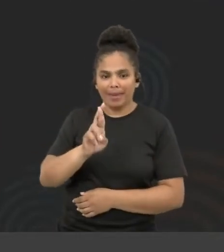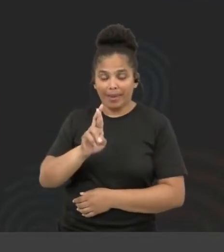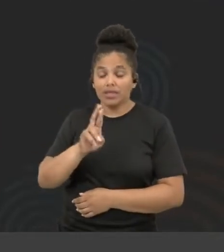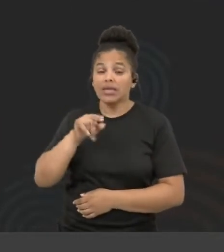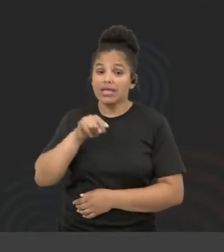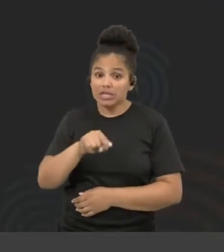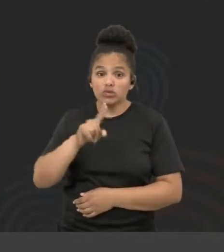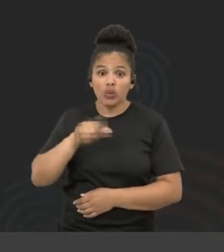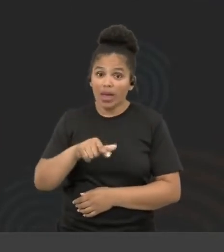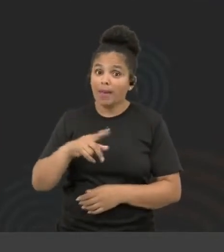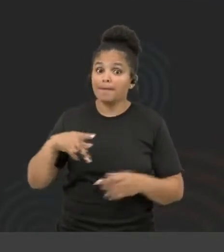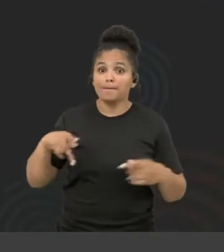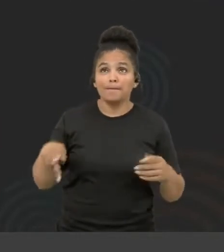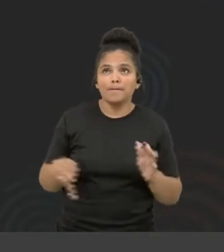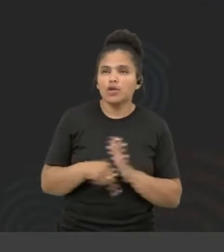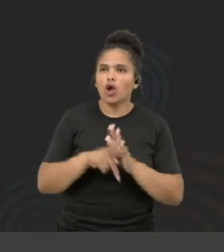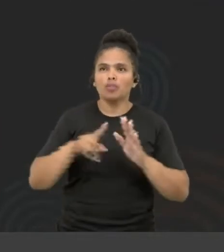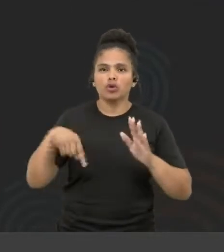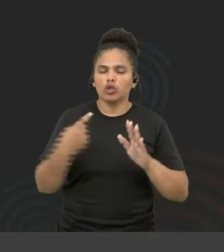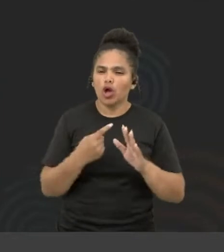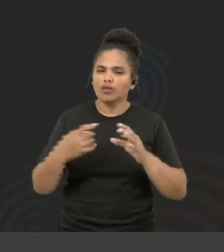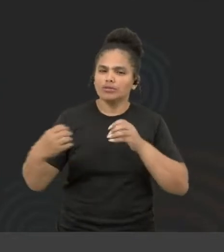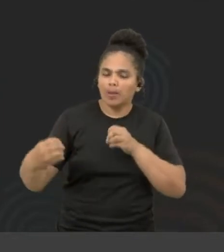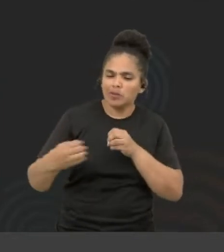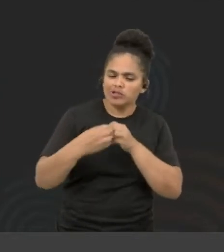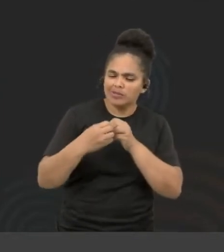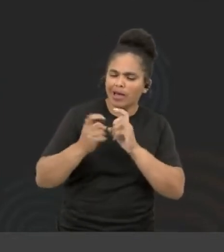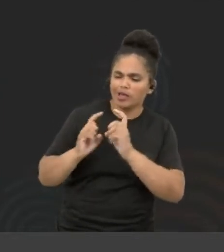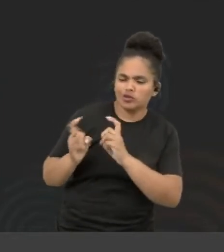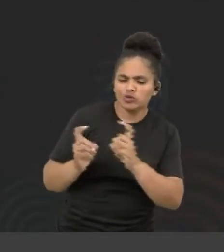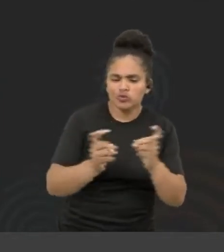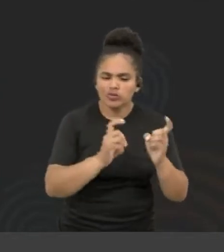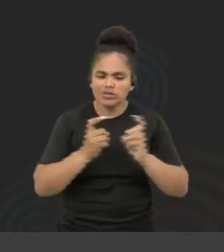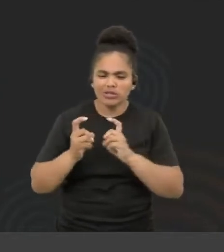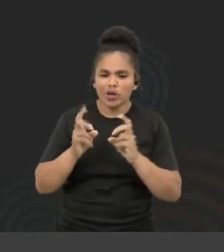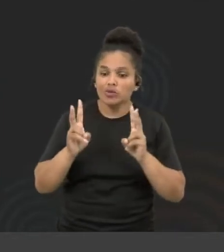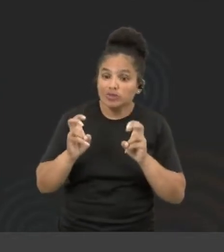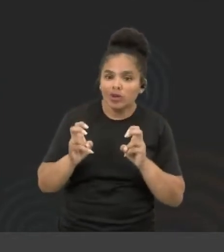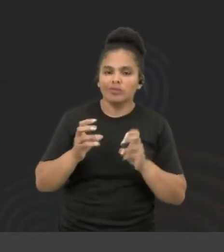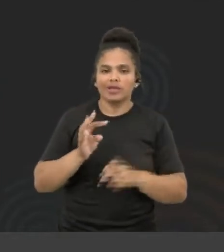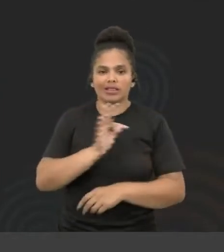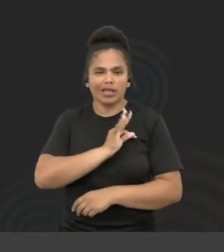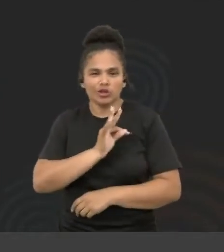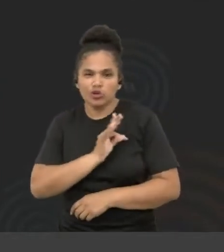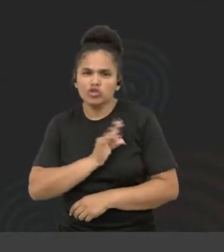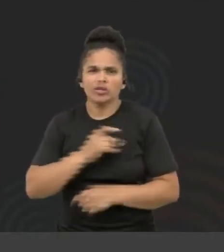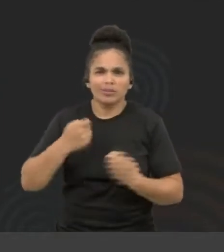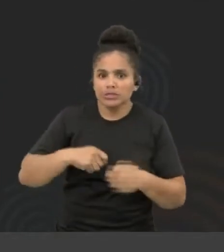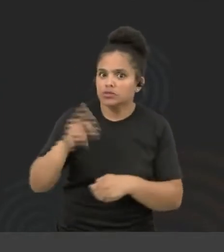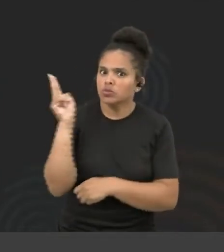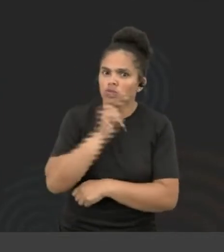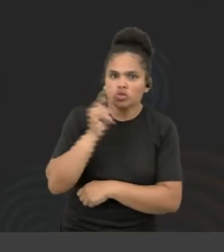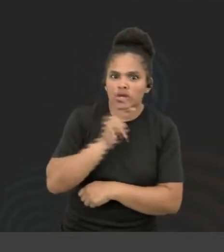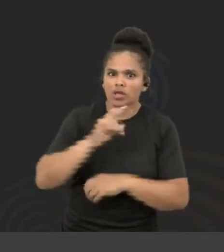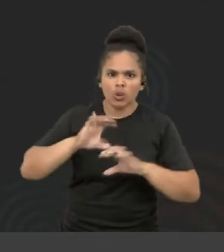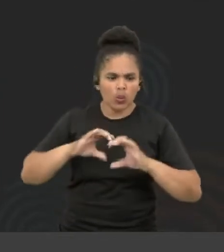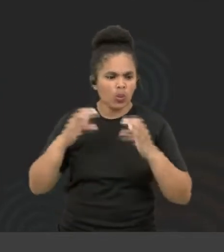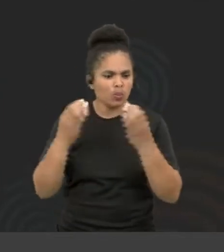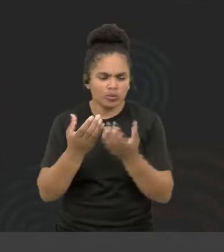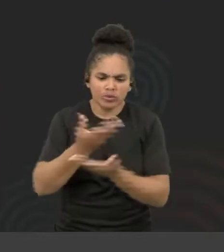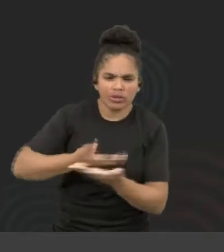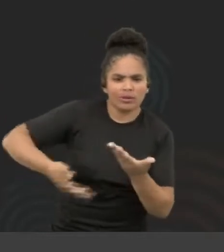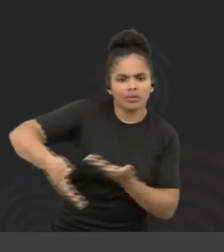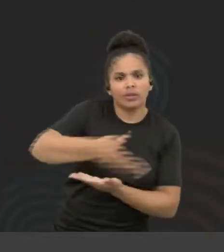aproximar essa discussão relacionada a tecnologias emergentes da web, da comunidade,